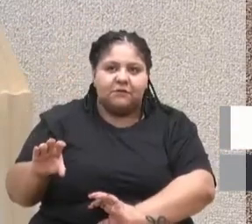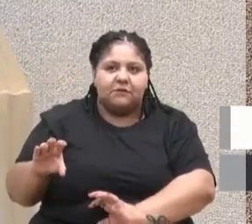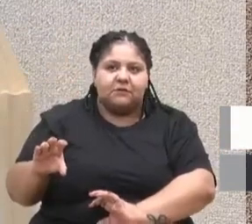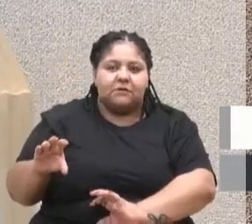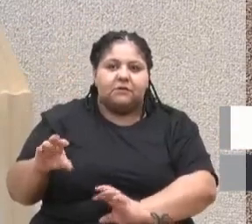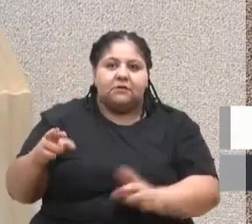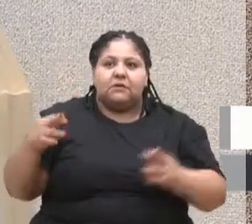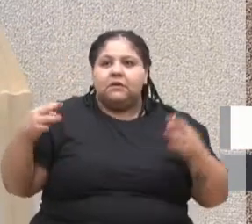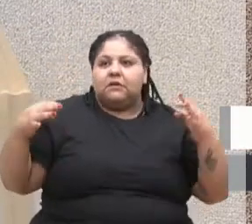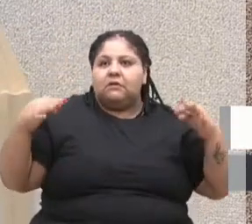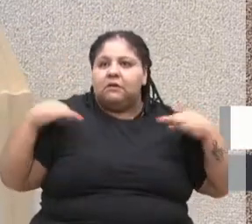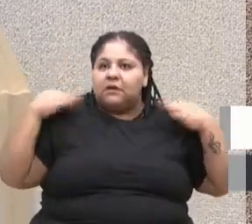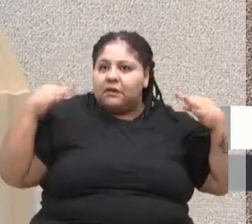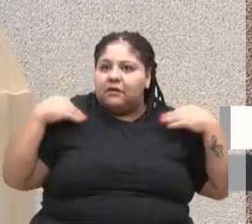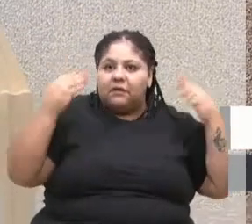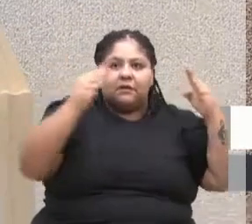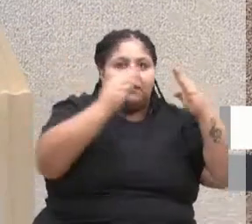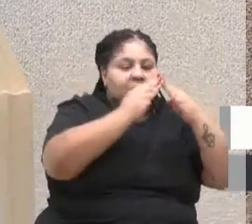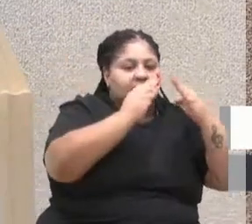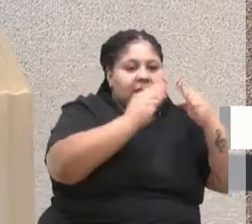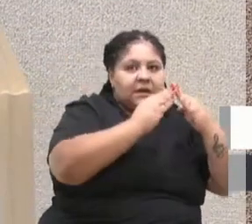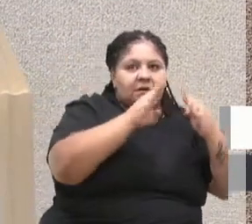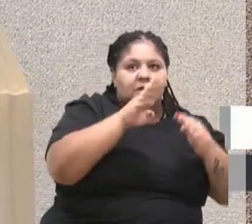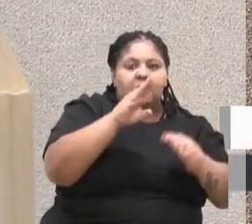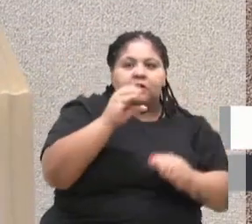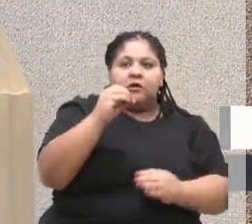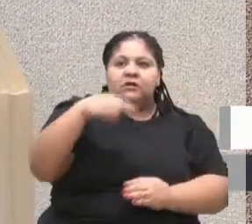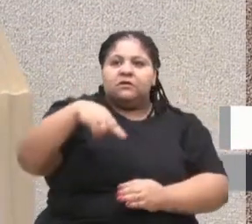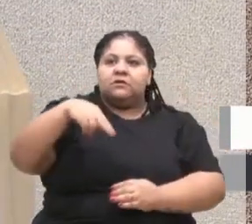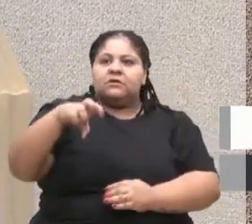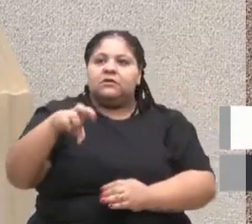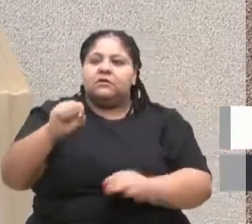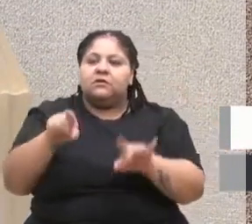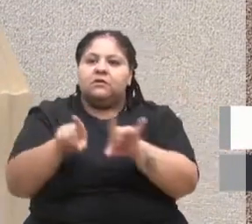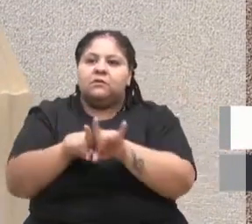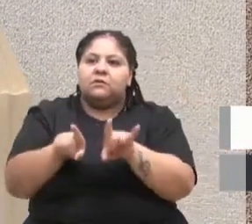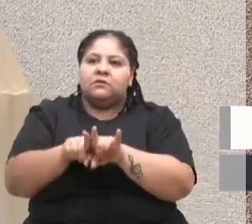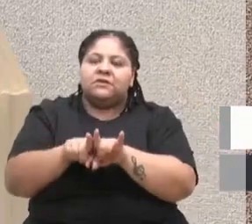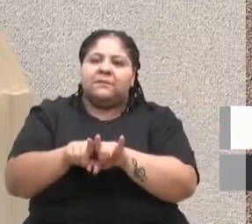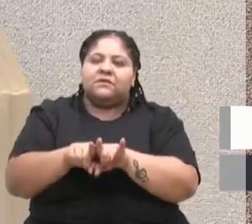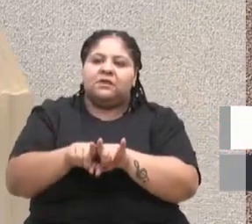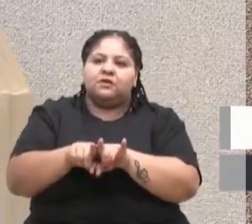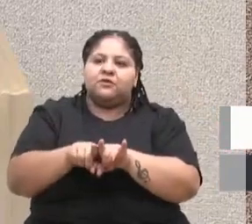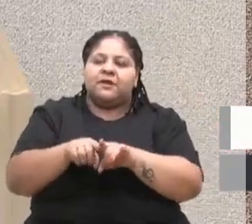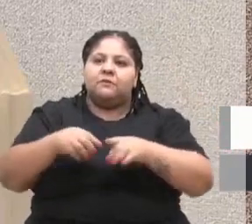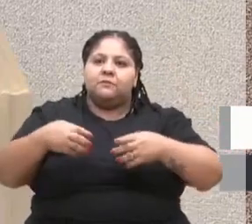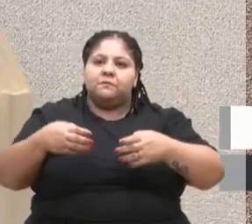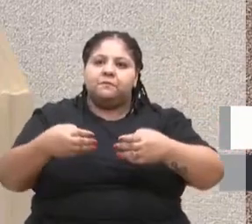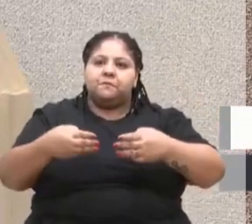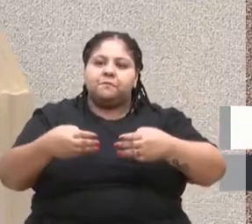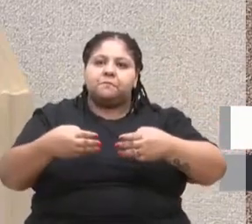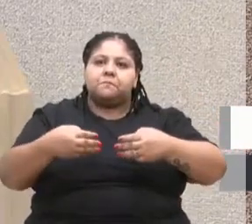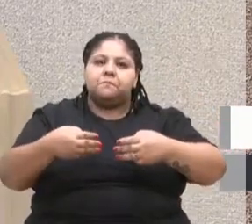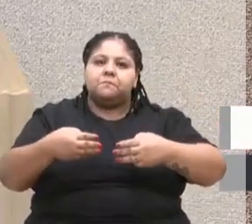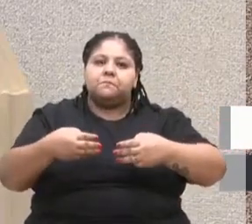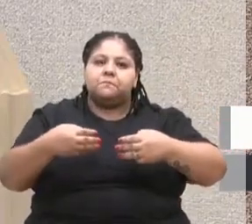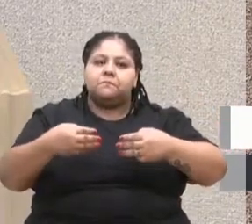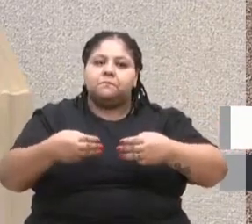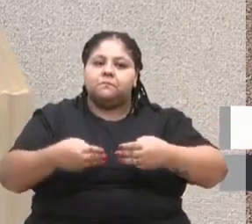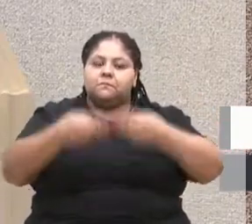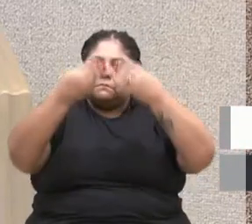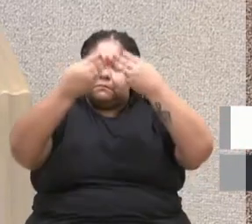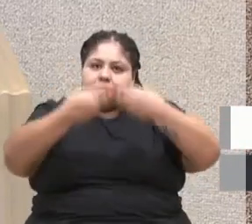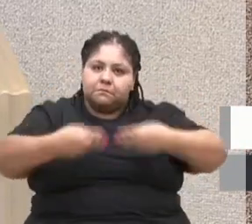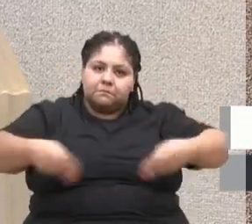temos lá Casas Bonet, que é um museu, nós temos lá a Igreja de Pedra, mais adiante, nós temos a Gruta da